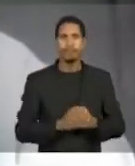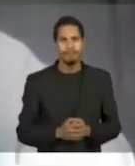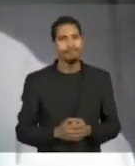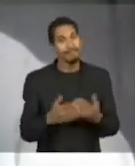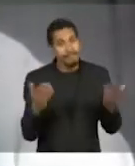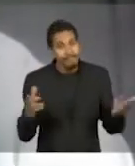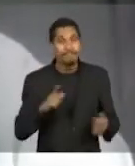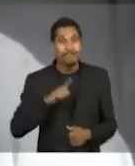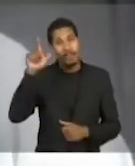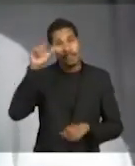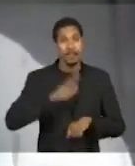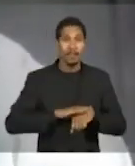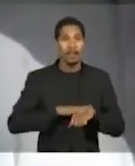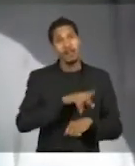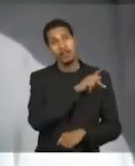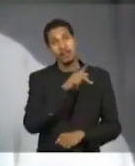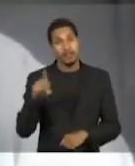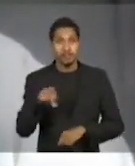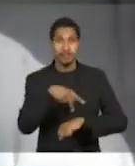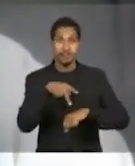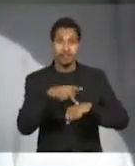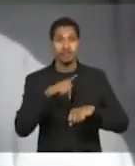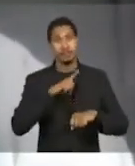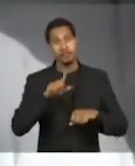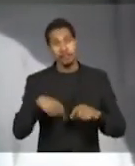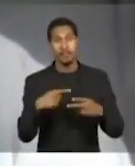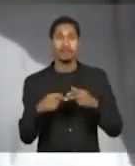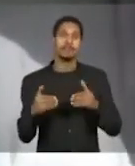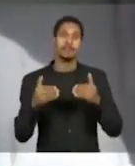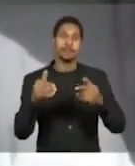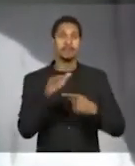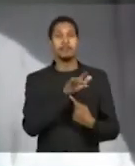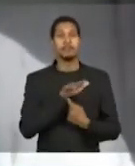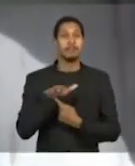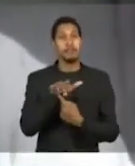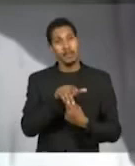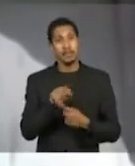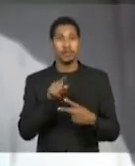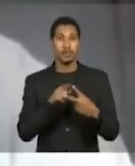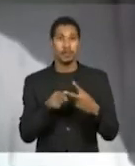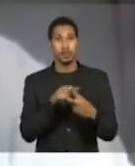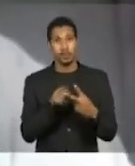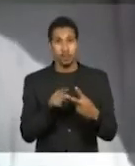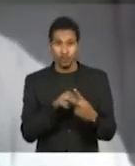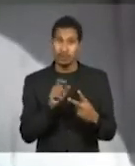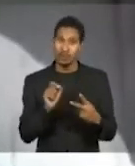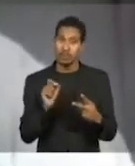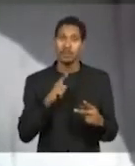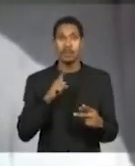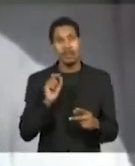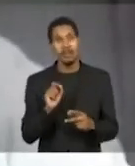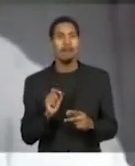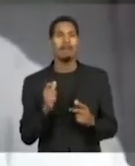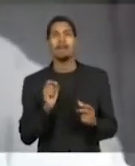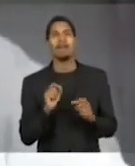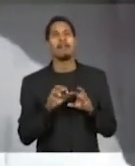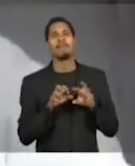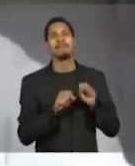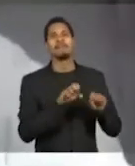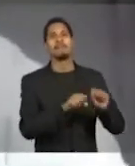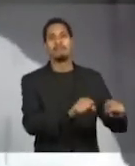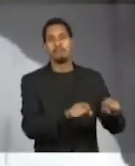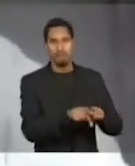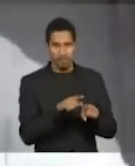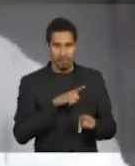um presidente da República e um ministro do Meio Ambiente, que são seres humanos predadores ambientais. O